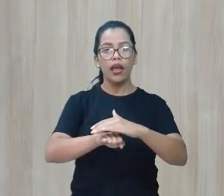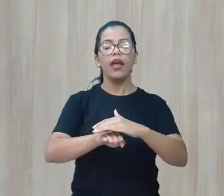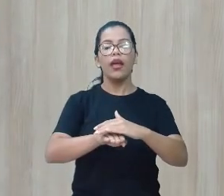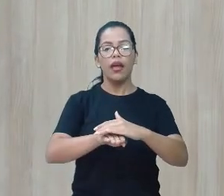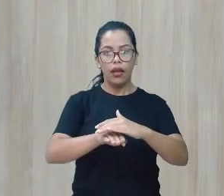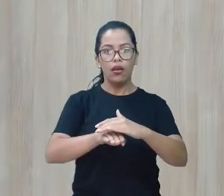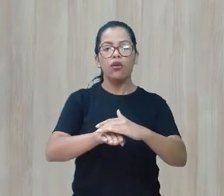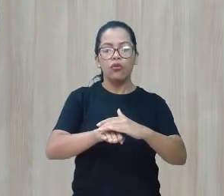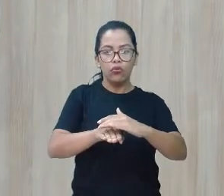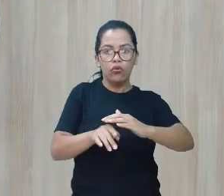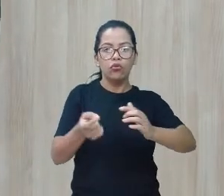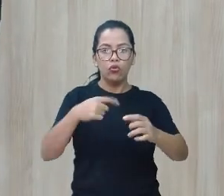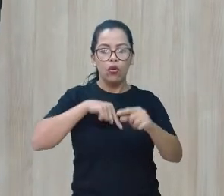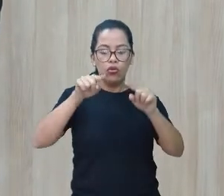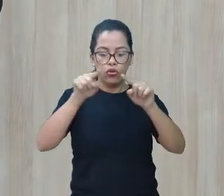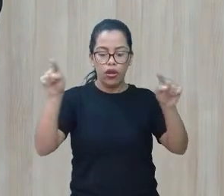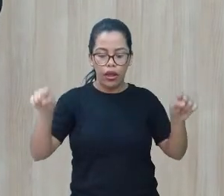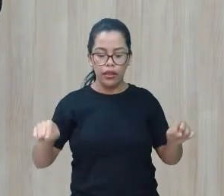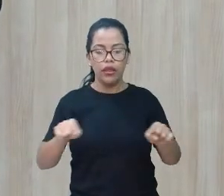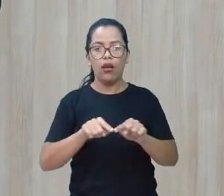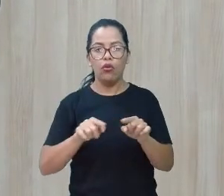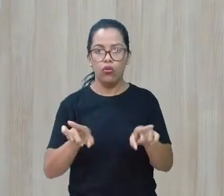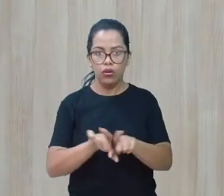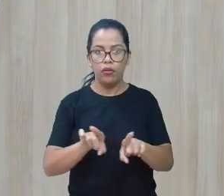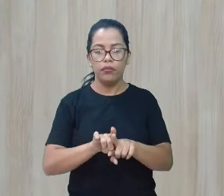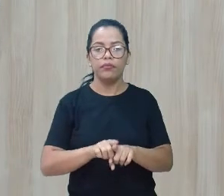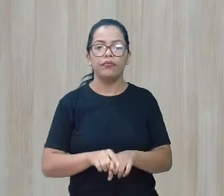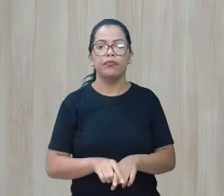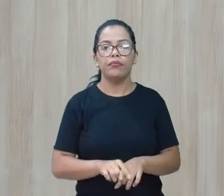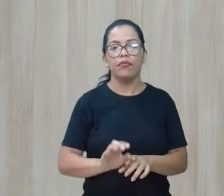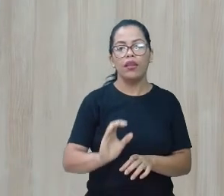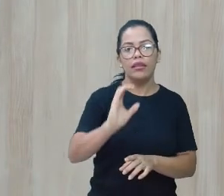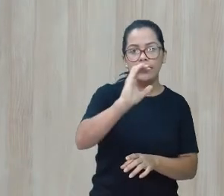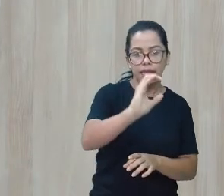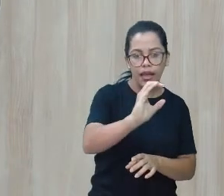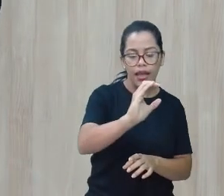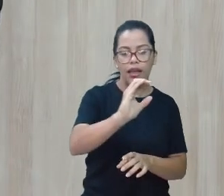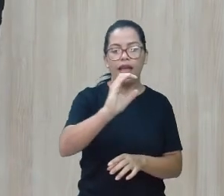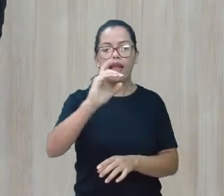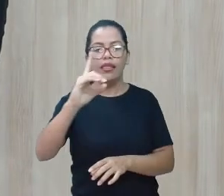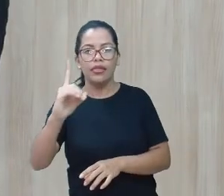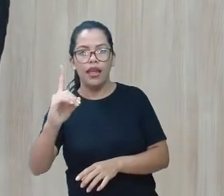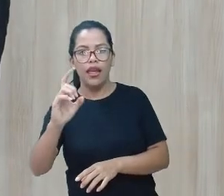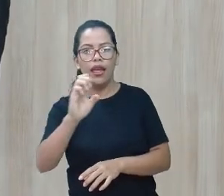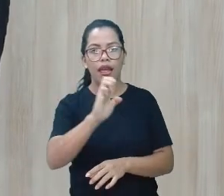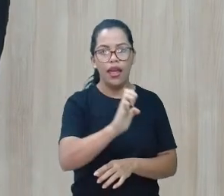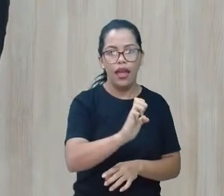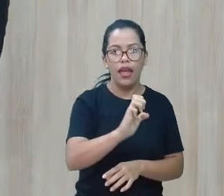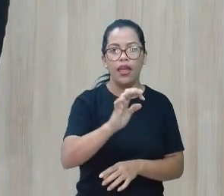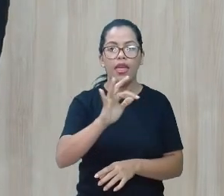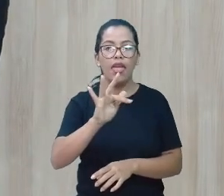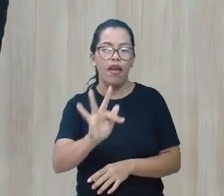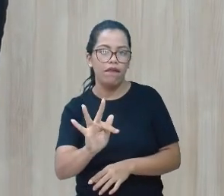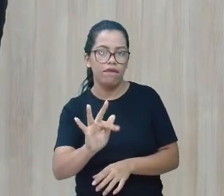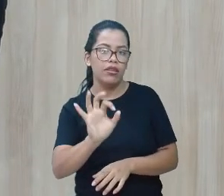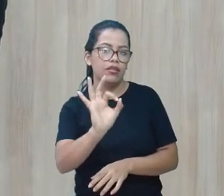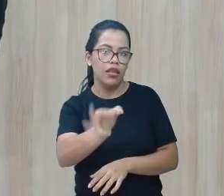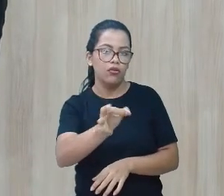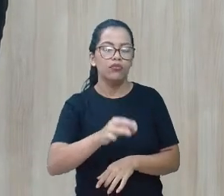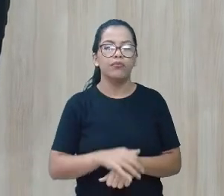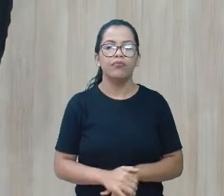desse nosso retângulo imaginário. Eu tenho aí o ângulo C, o ângulo D, E e F, tá